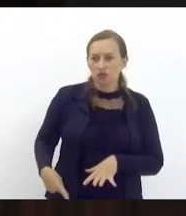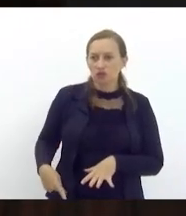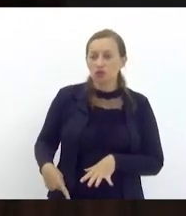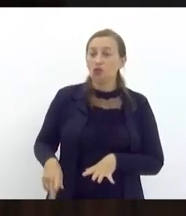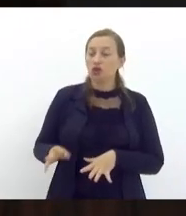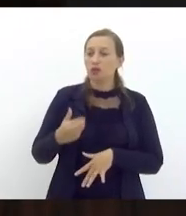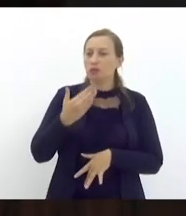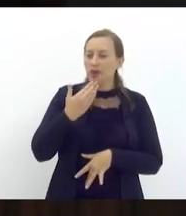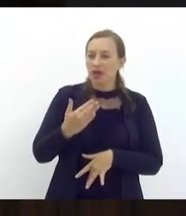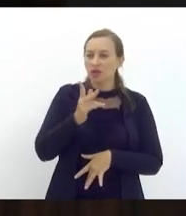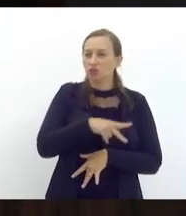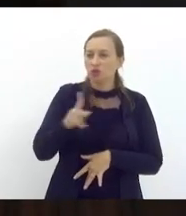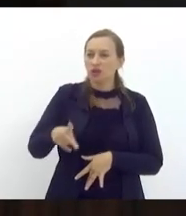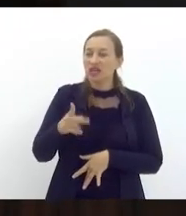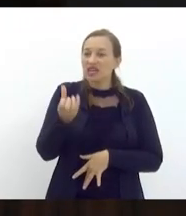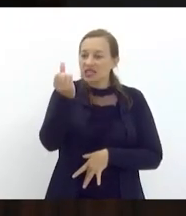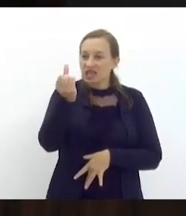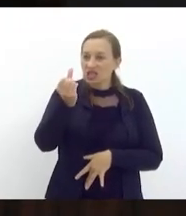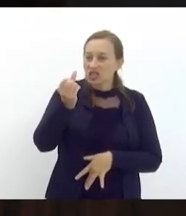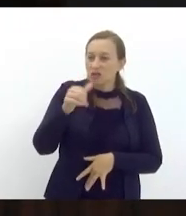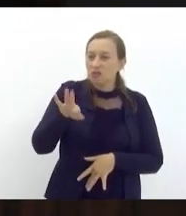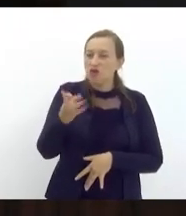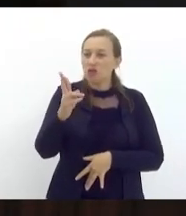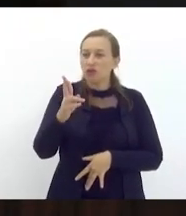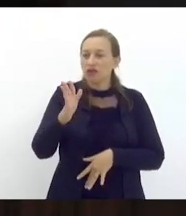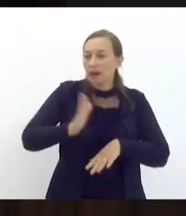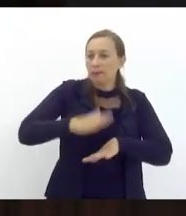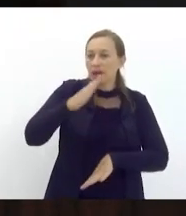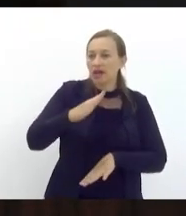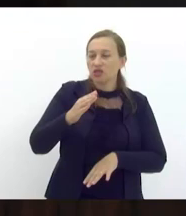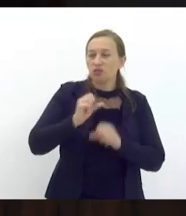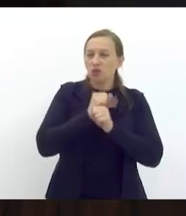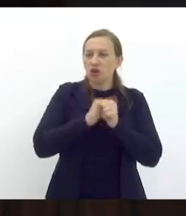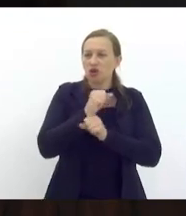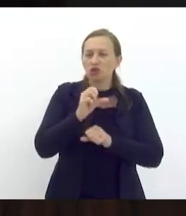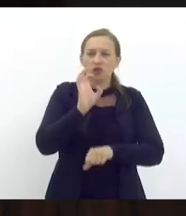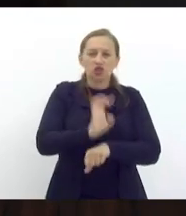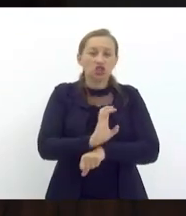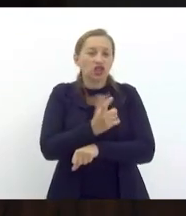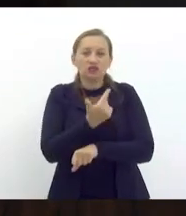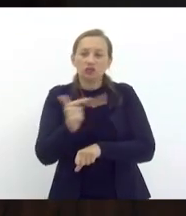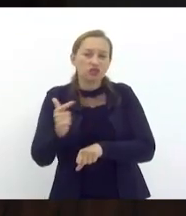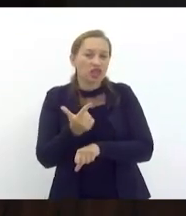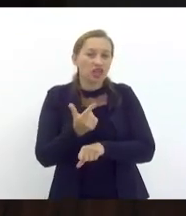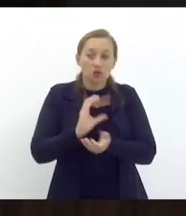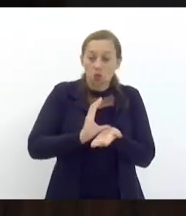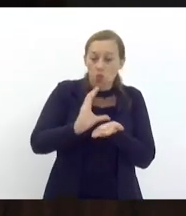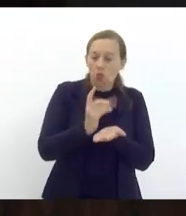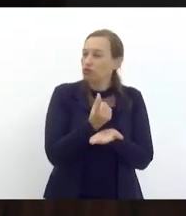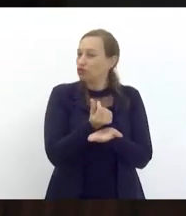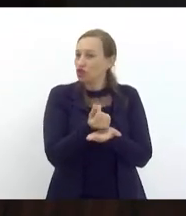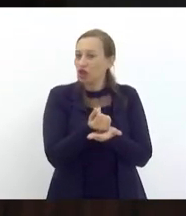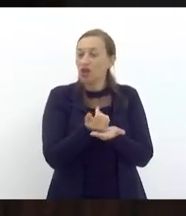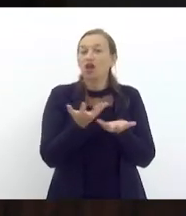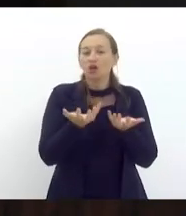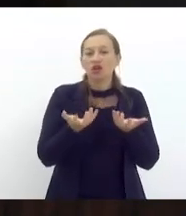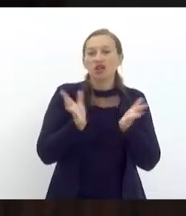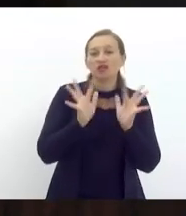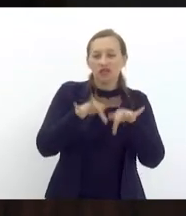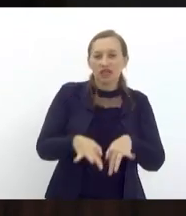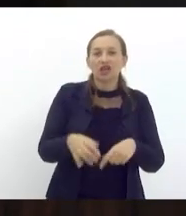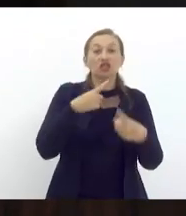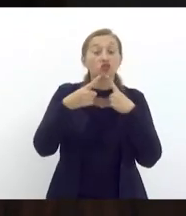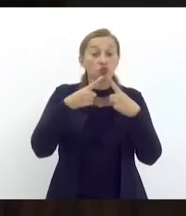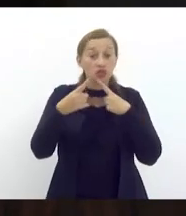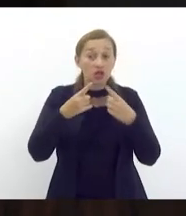em seis bilhões a mais por ano o estado não tem esse número e aí eu queria encerrar essa discussão